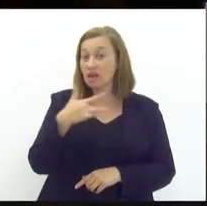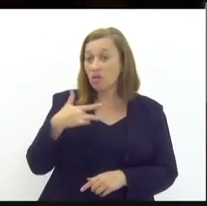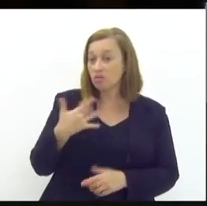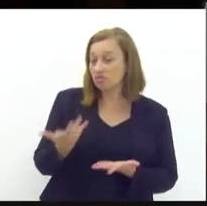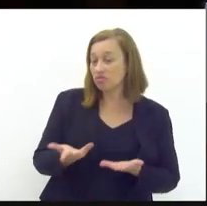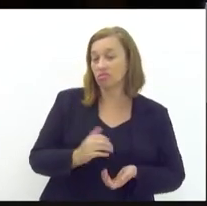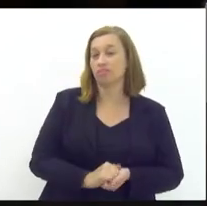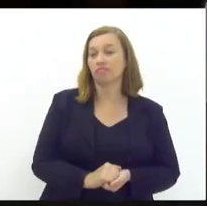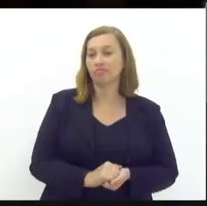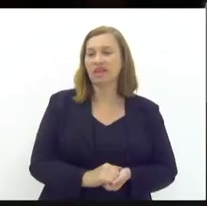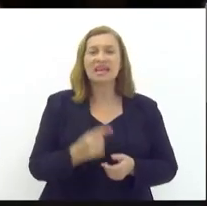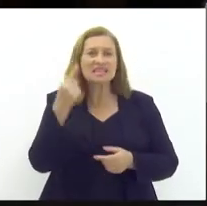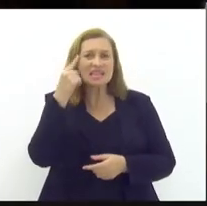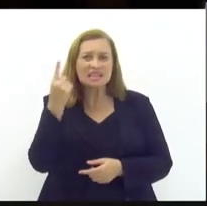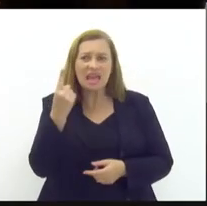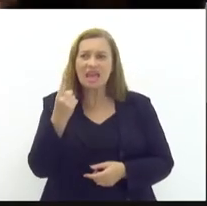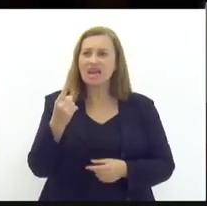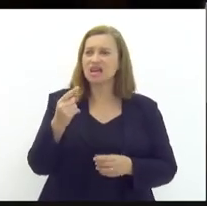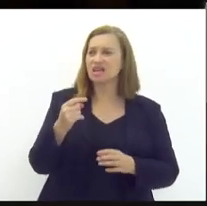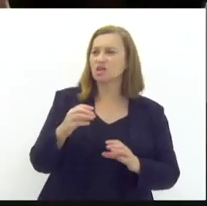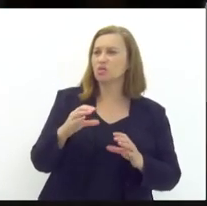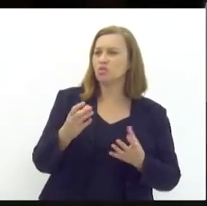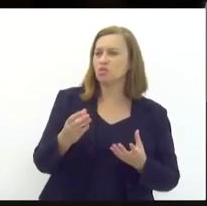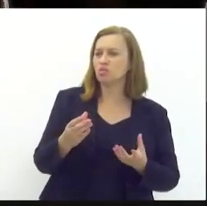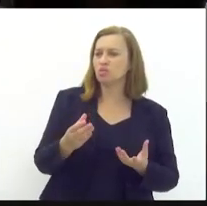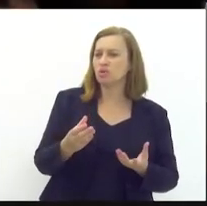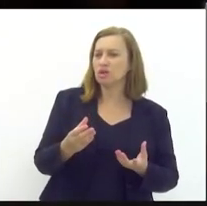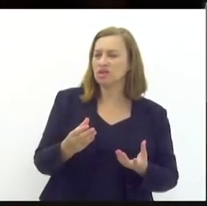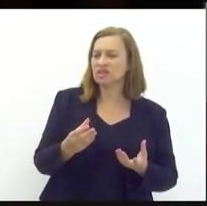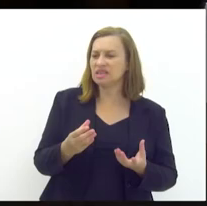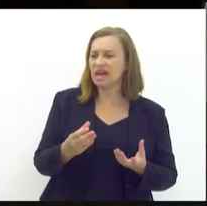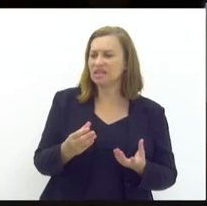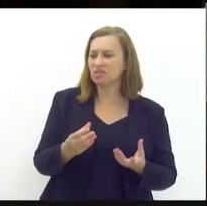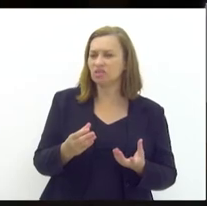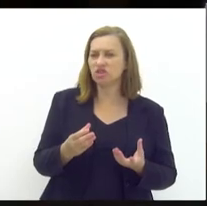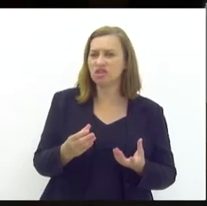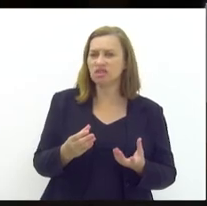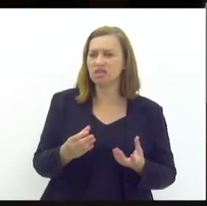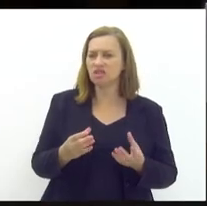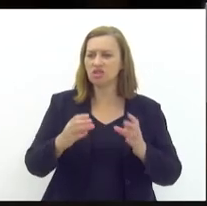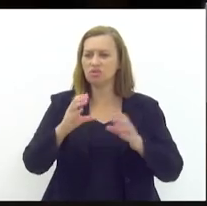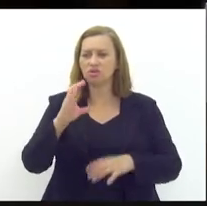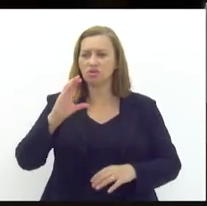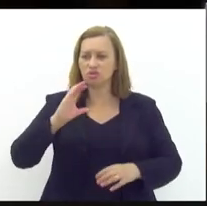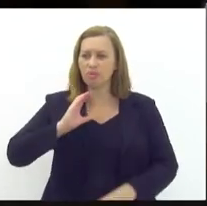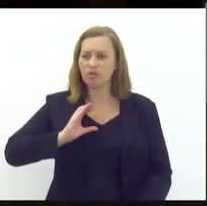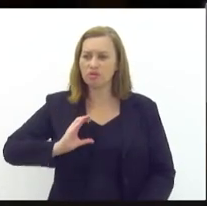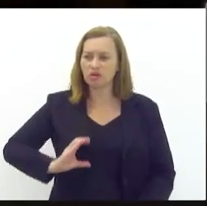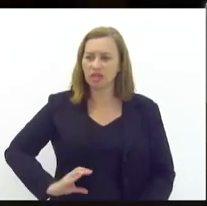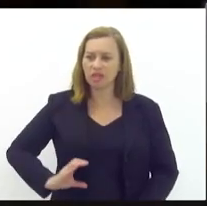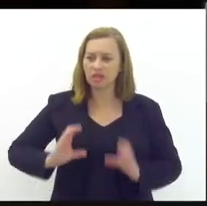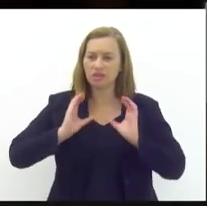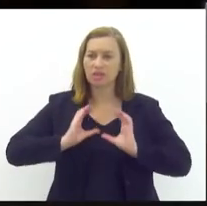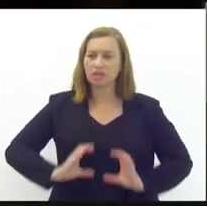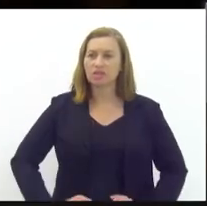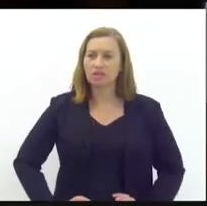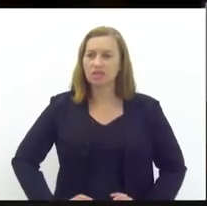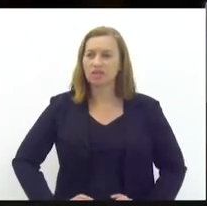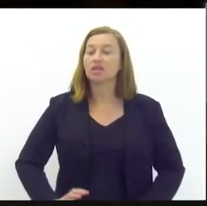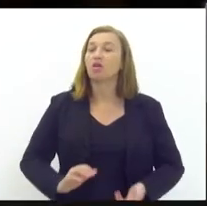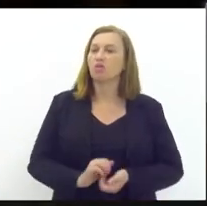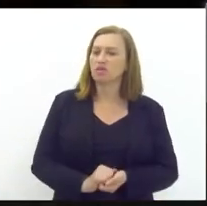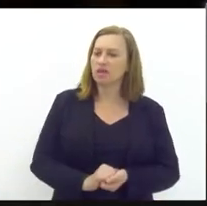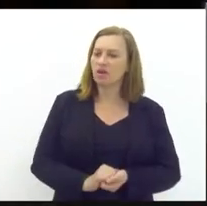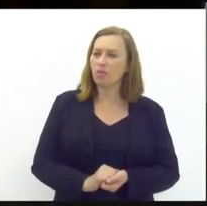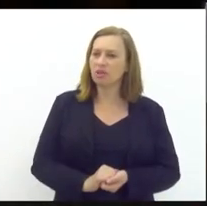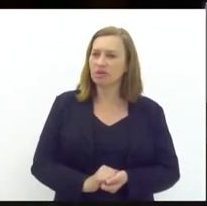o cidadão vai ficar feliz quando acende ao mercado de consumo que tá na cabeça do nosso Presidente é errado Não é só isso